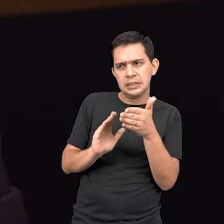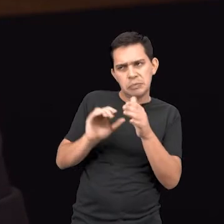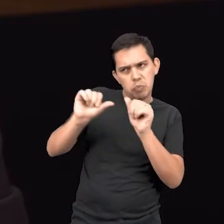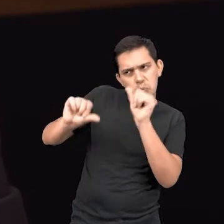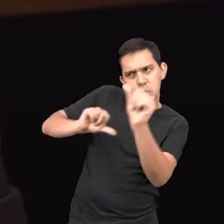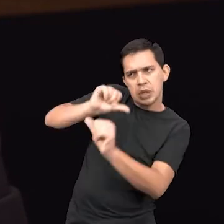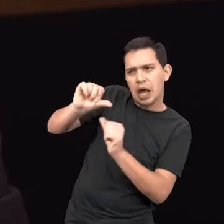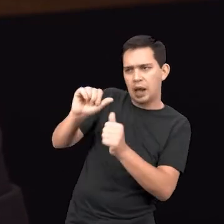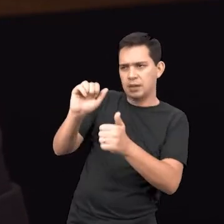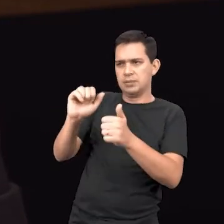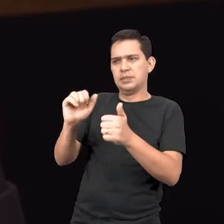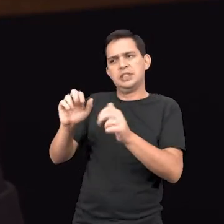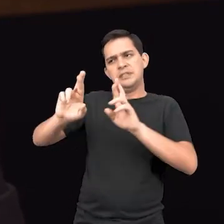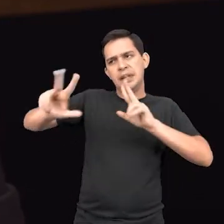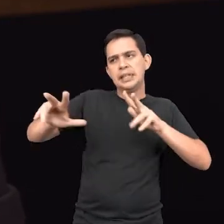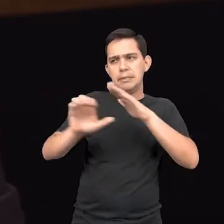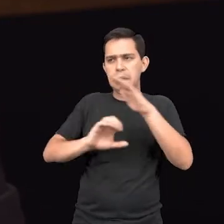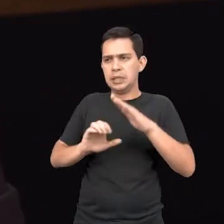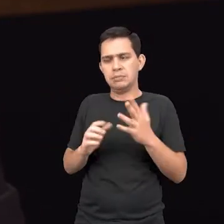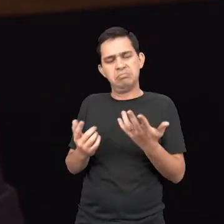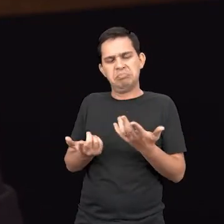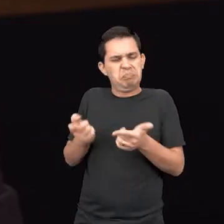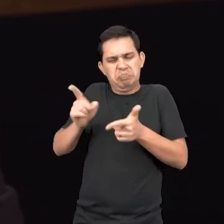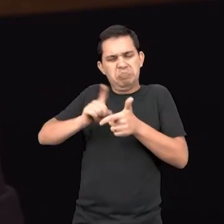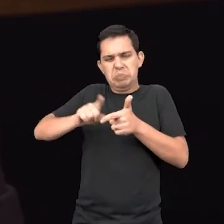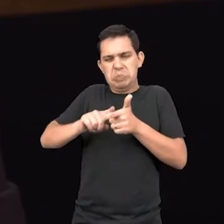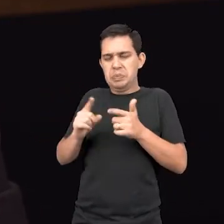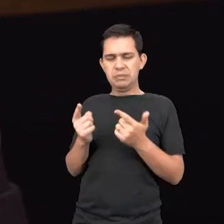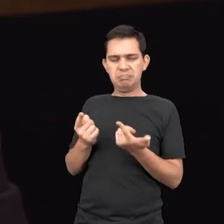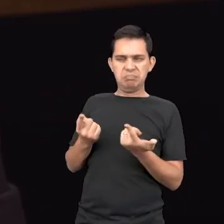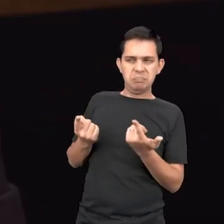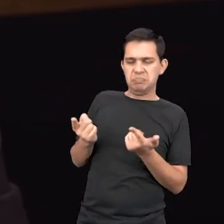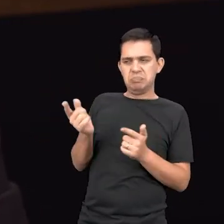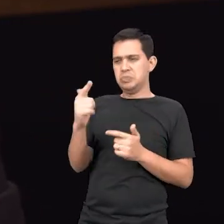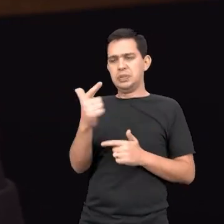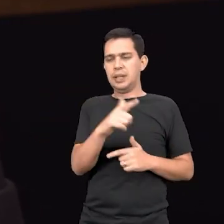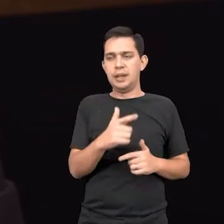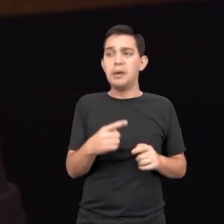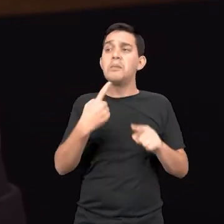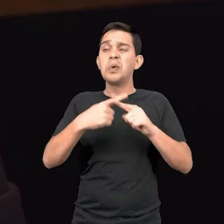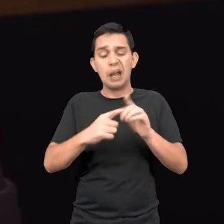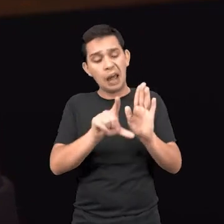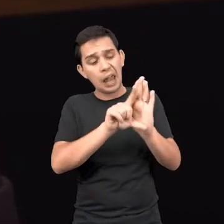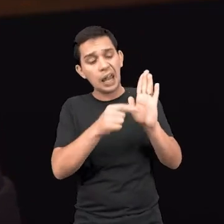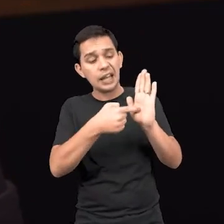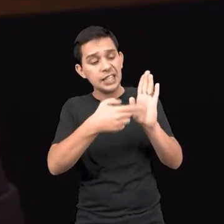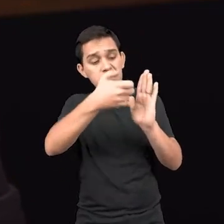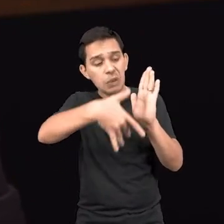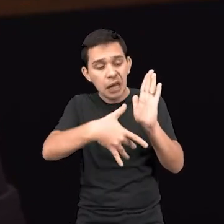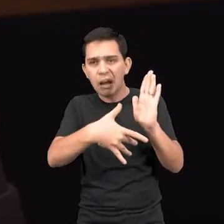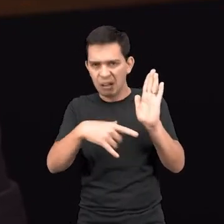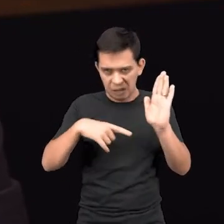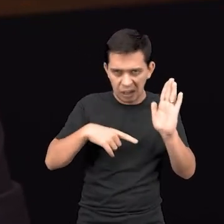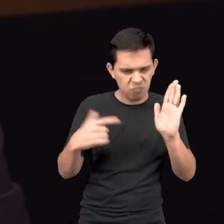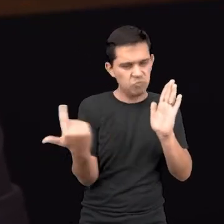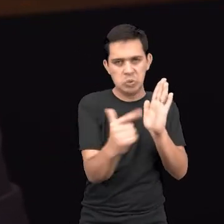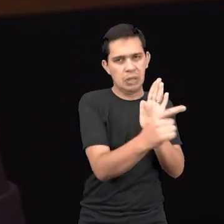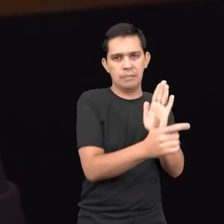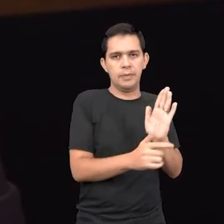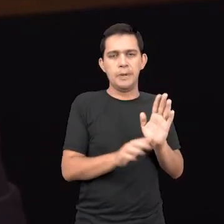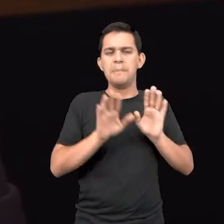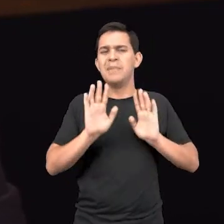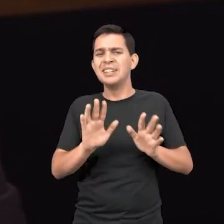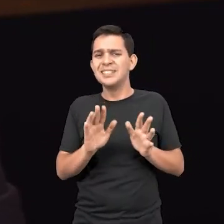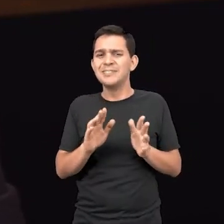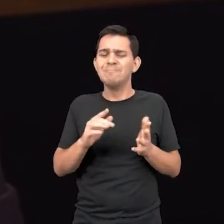ela exerce na empresa, não vejo problema particularmente, porque na lei não diz nada contra isso, certo? Se não